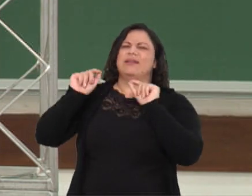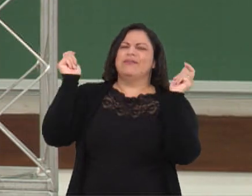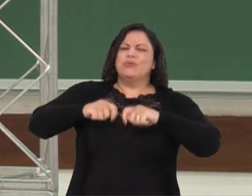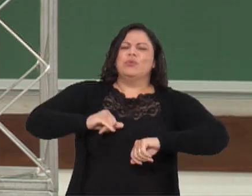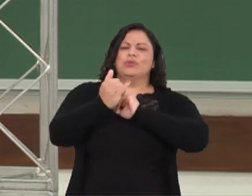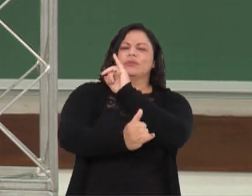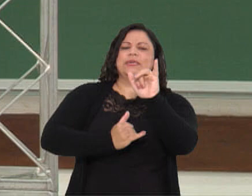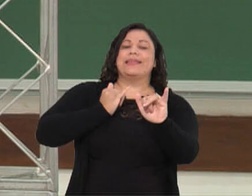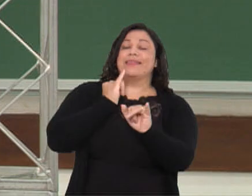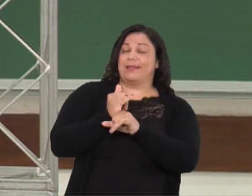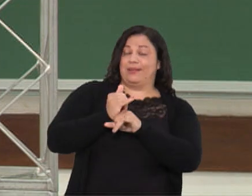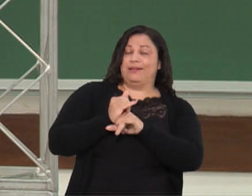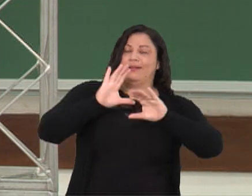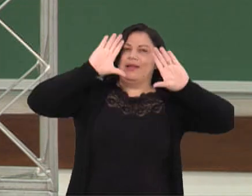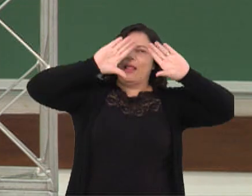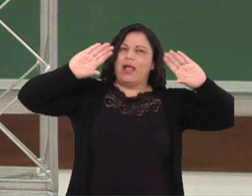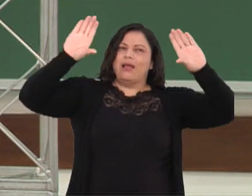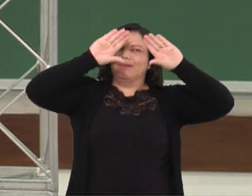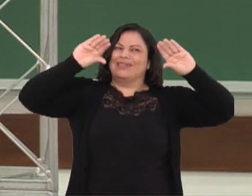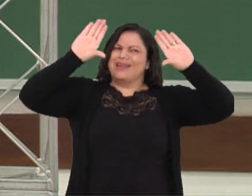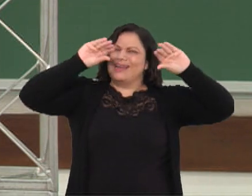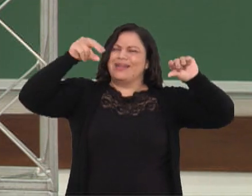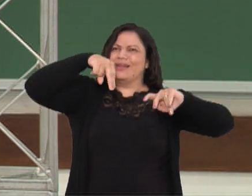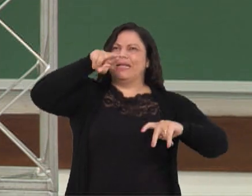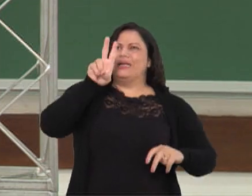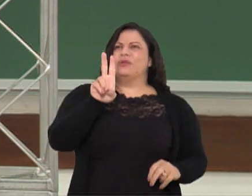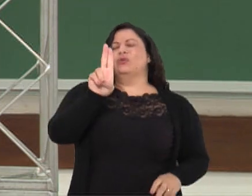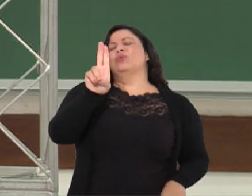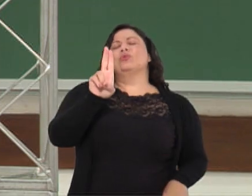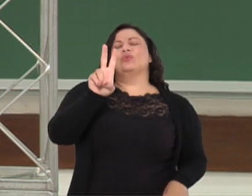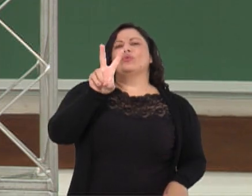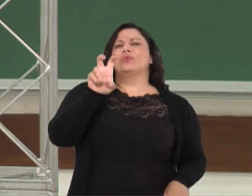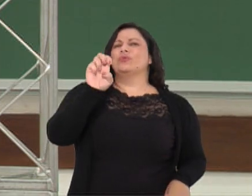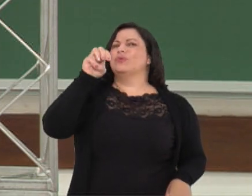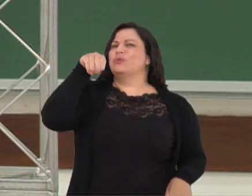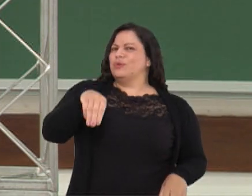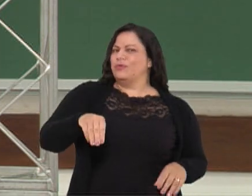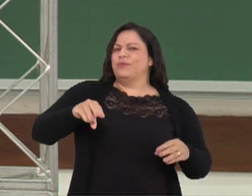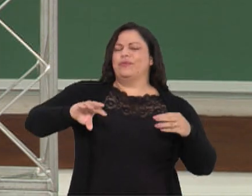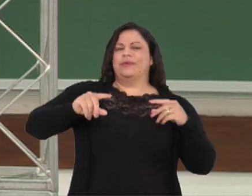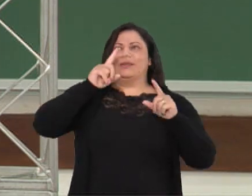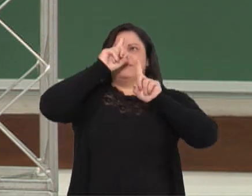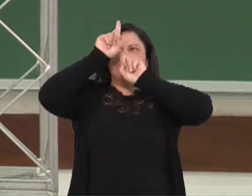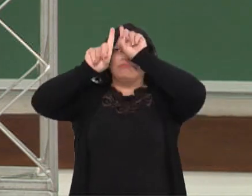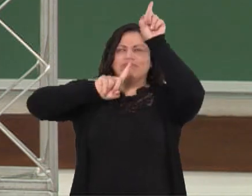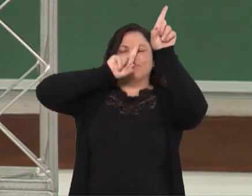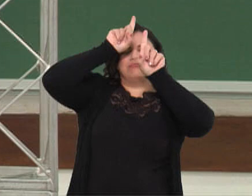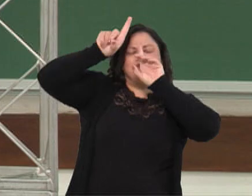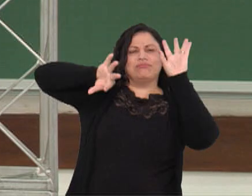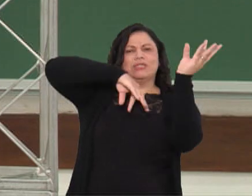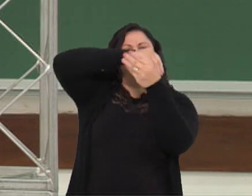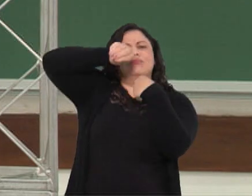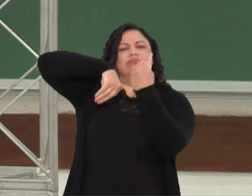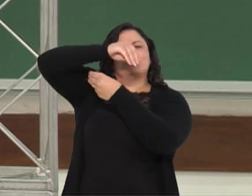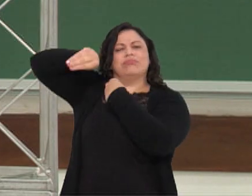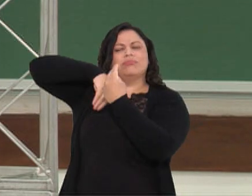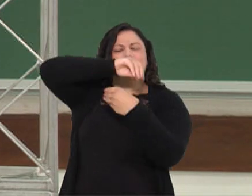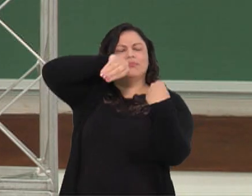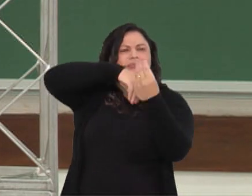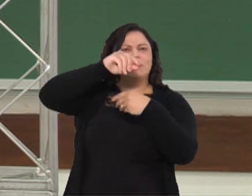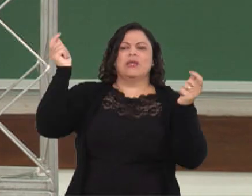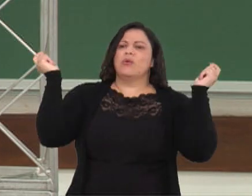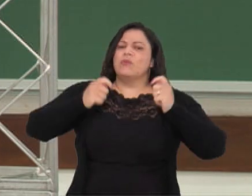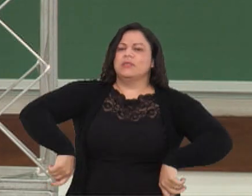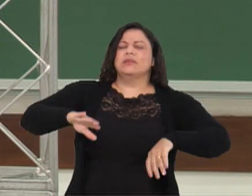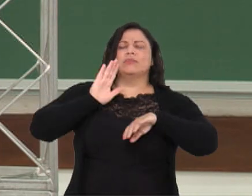essa ideia mostrando que as ideias acabam se misturando. Nós pensamos que fazemos as coisas por nós